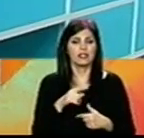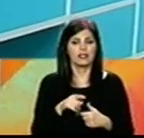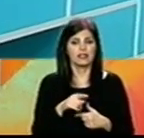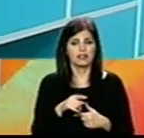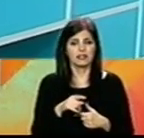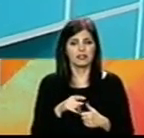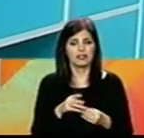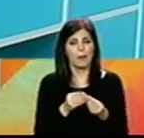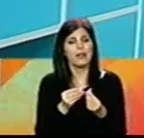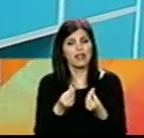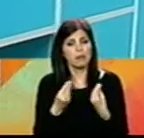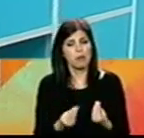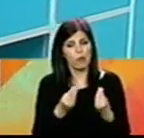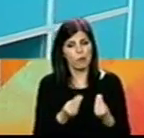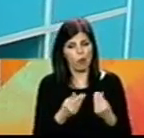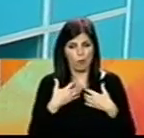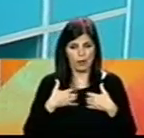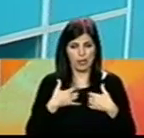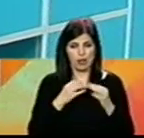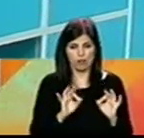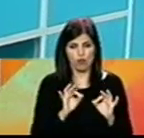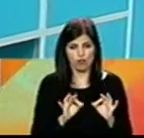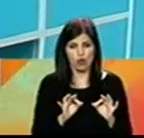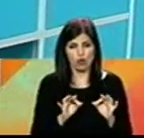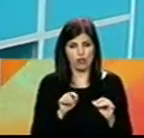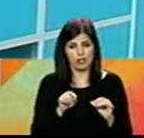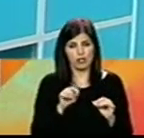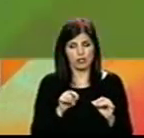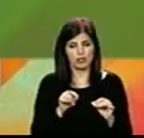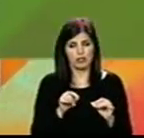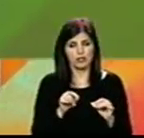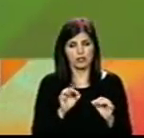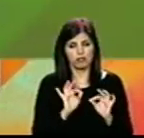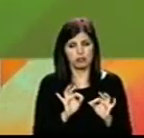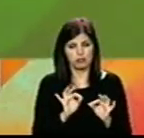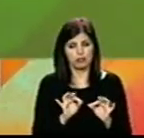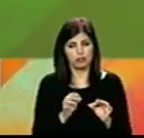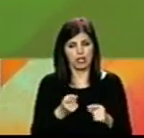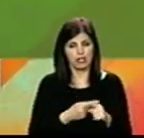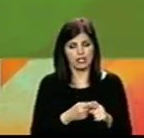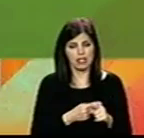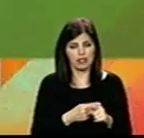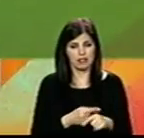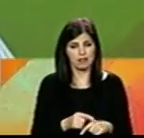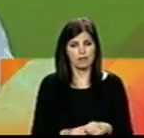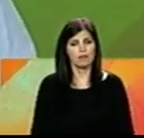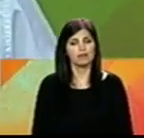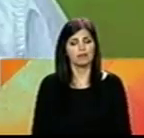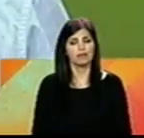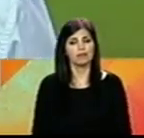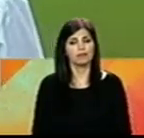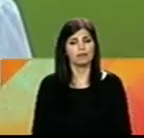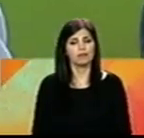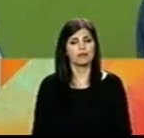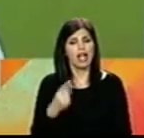una buena materia prima, ya veis qué tamaño tiene esto, es una cococha de un pececito, pues, interesante, sí. Entonces, bueno... E há